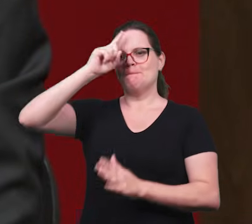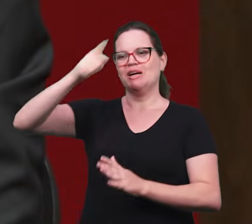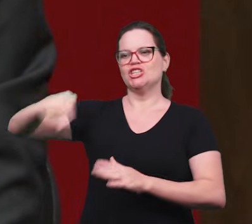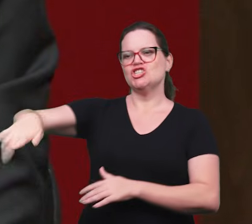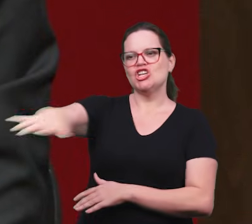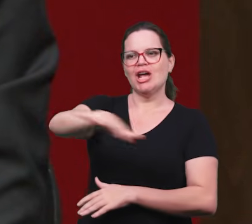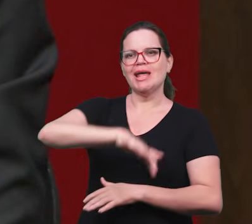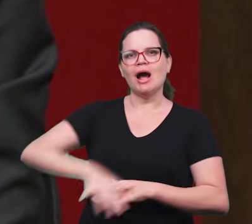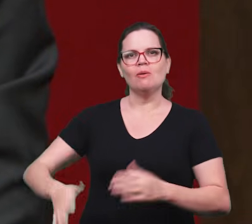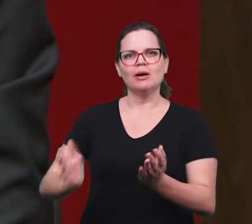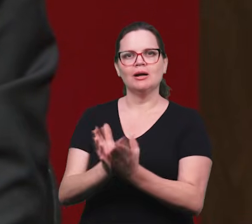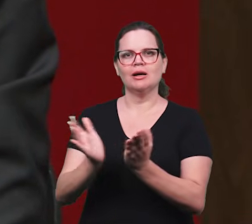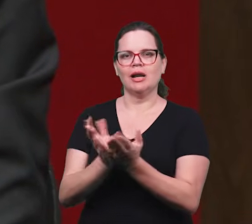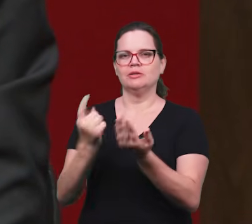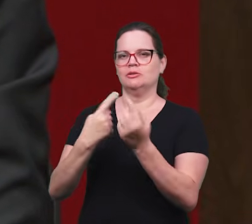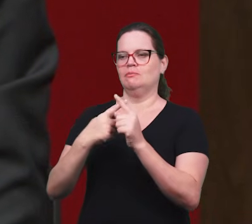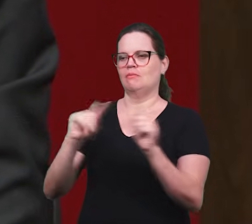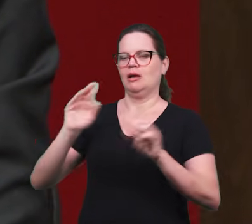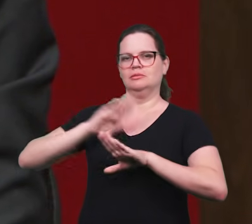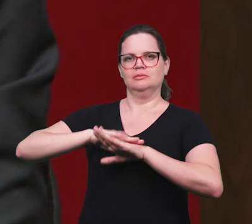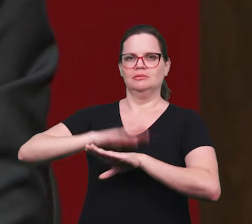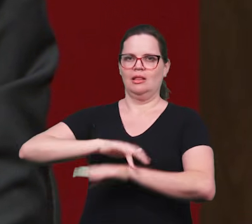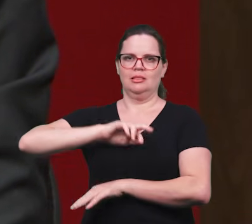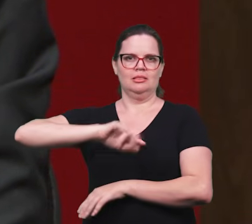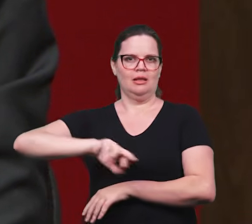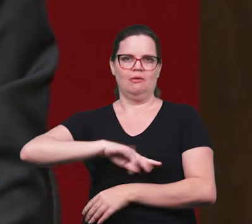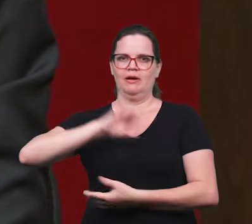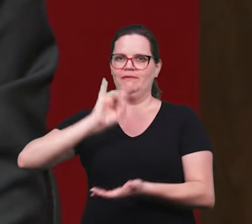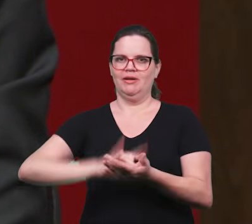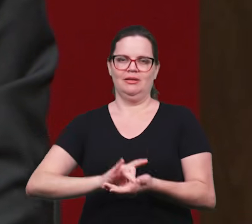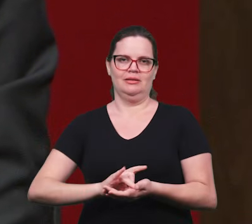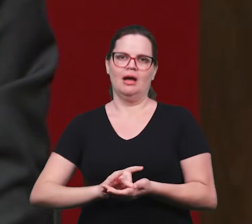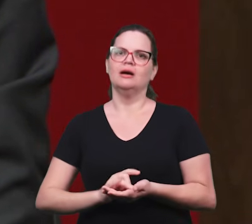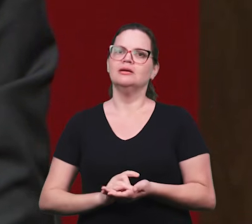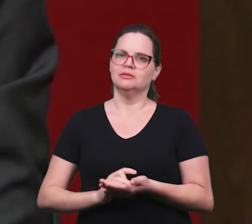não. Então isso é importante nós entendermos porque